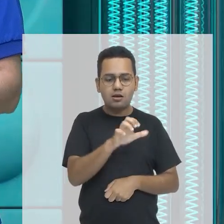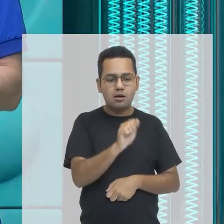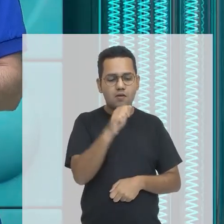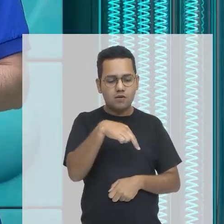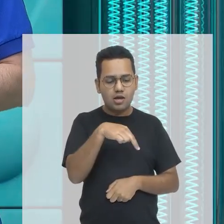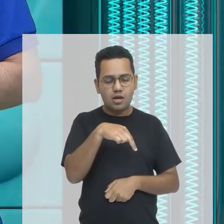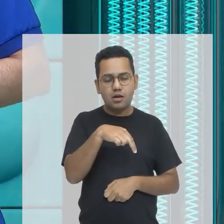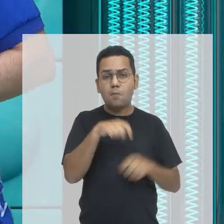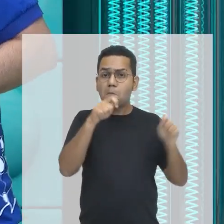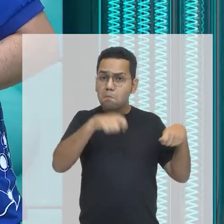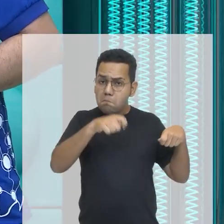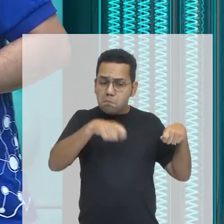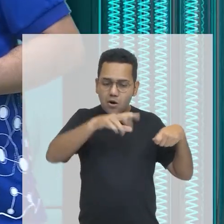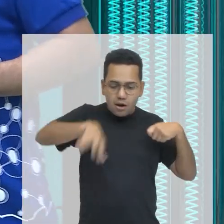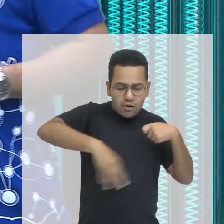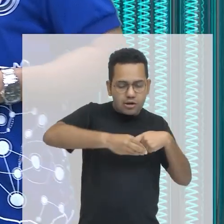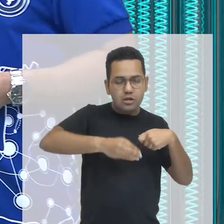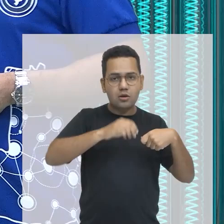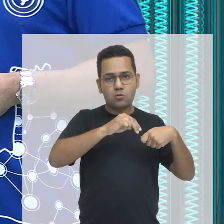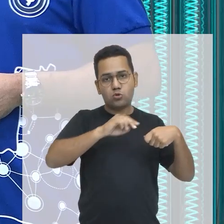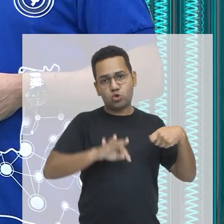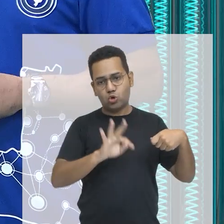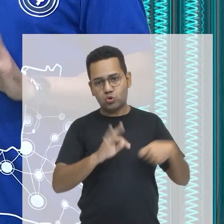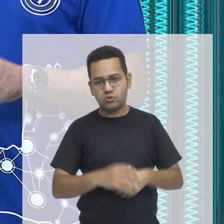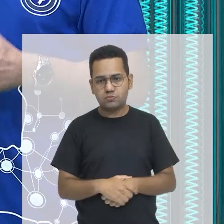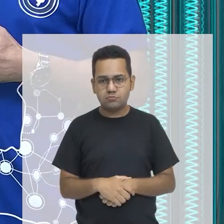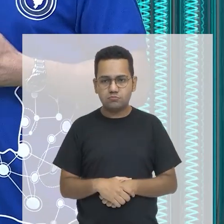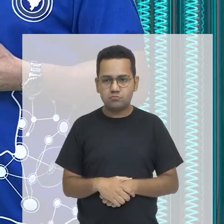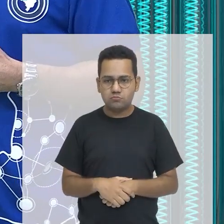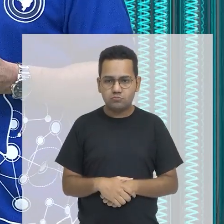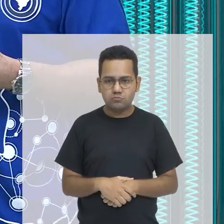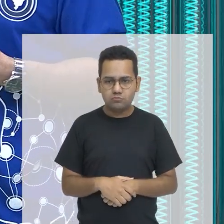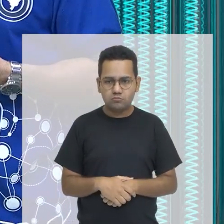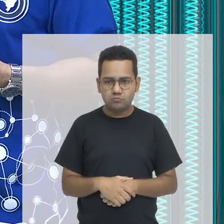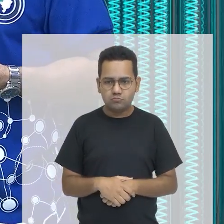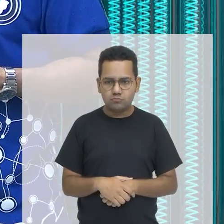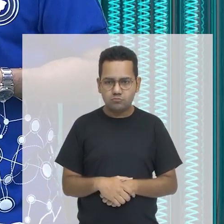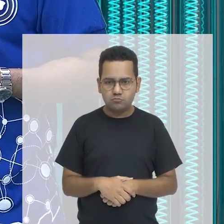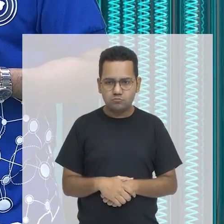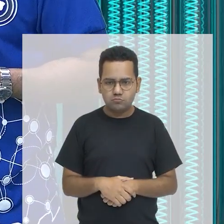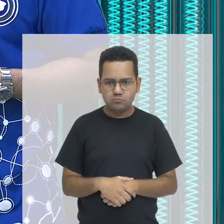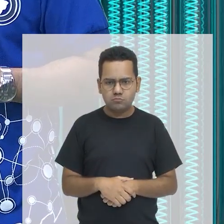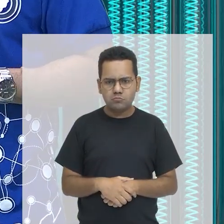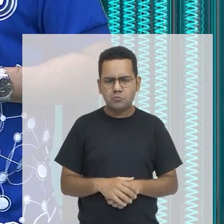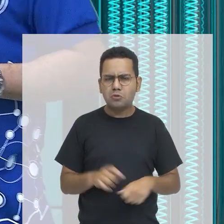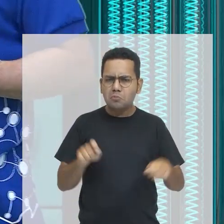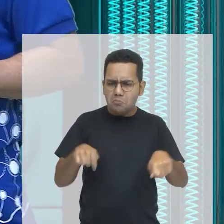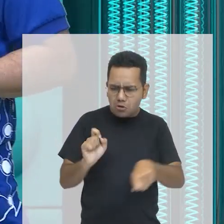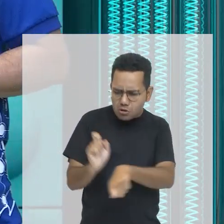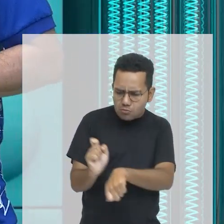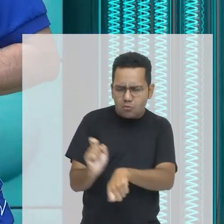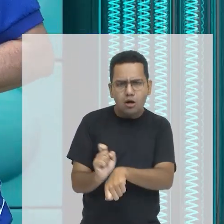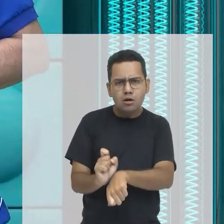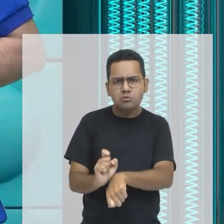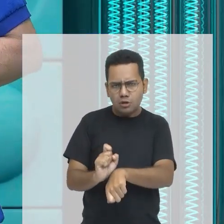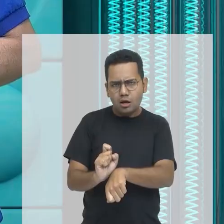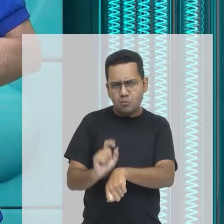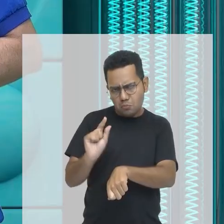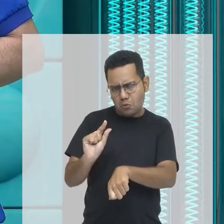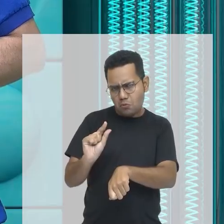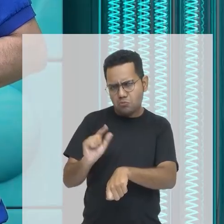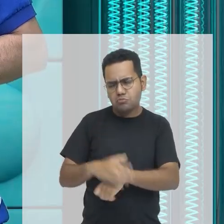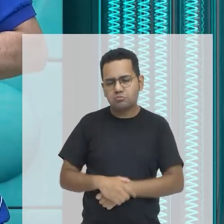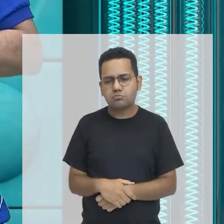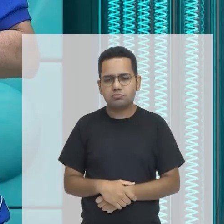pergunta negativa e pode isso. Can't you stay a little longer? Você não pode ficar um pouco mais? Então, repare que eu comecei